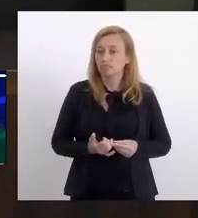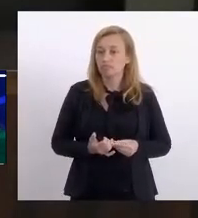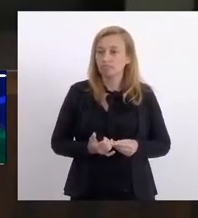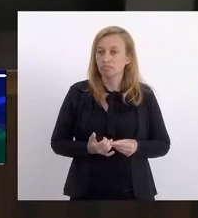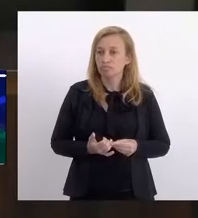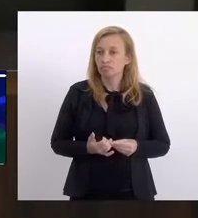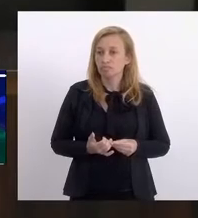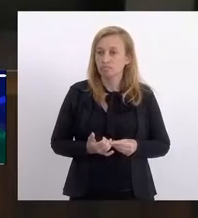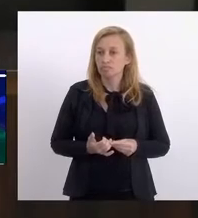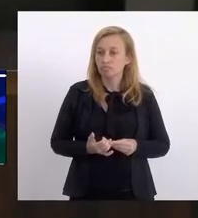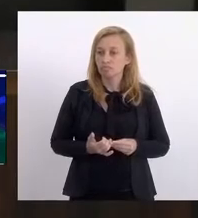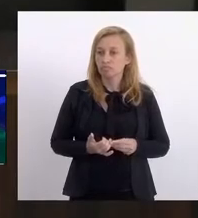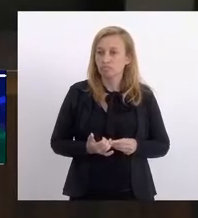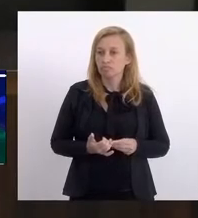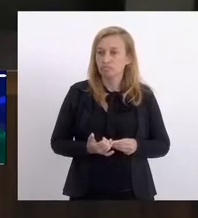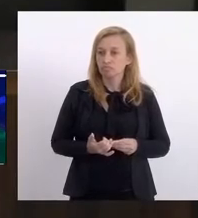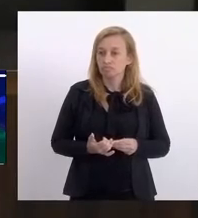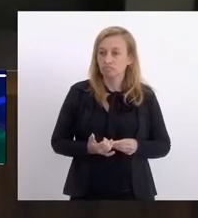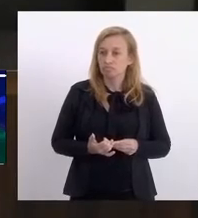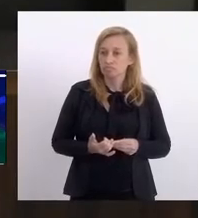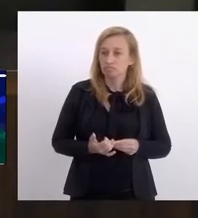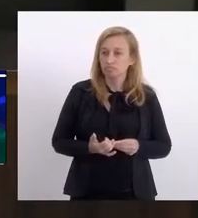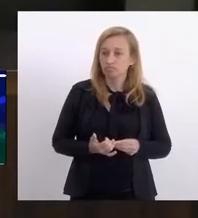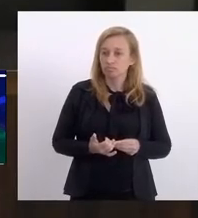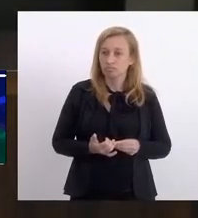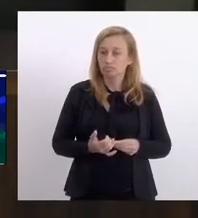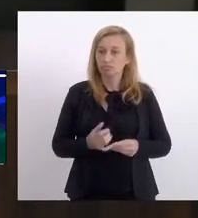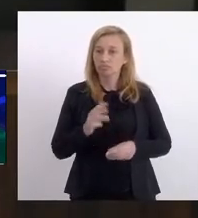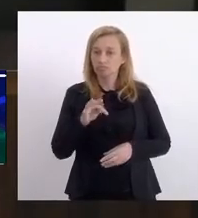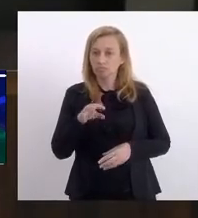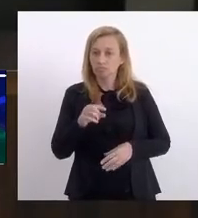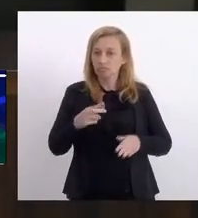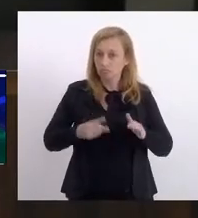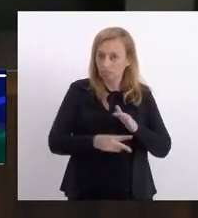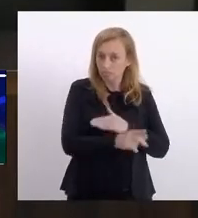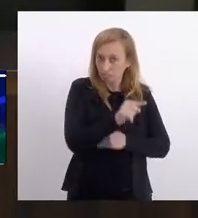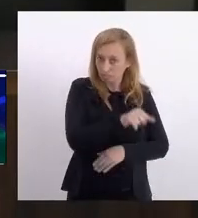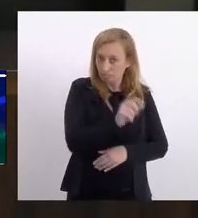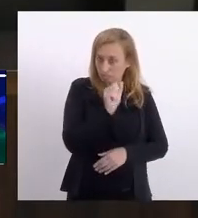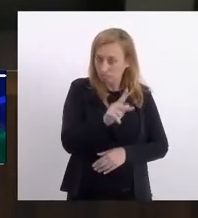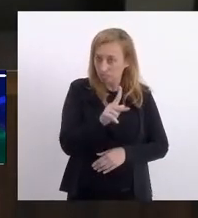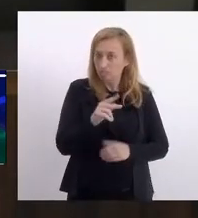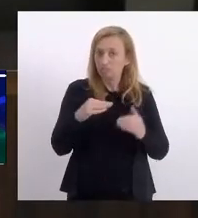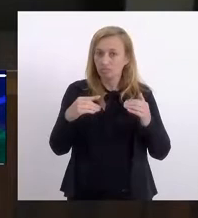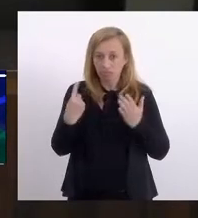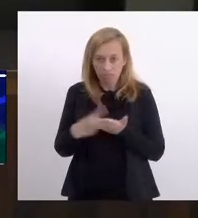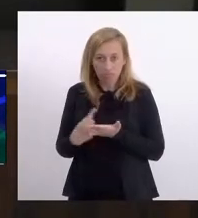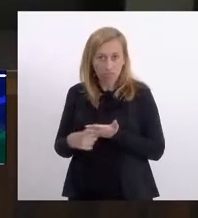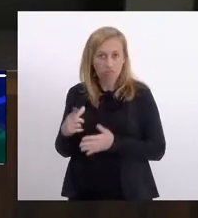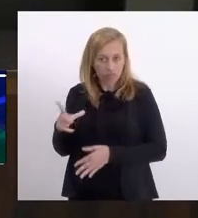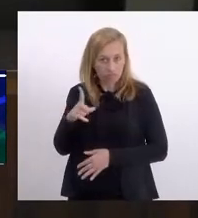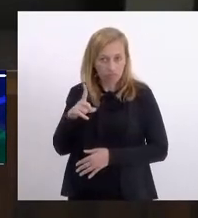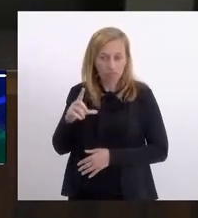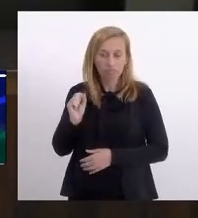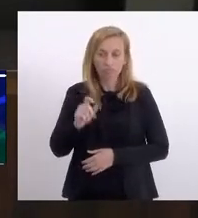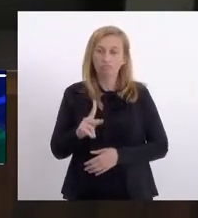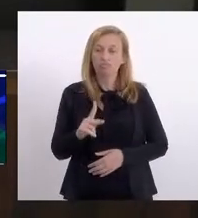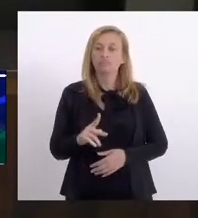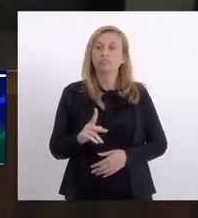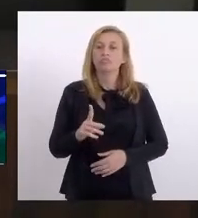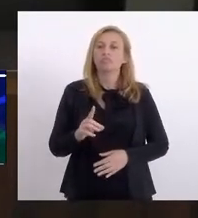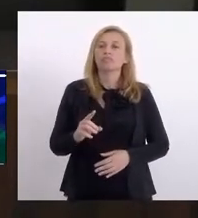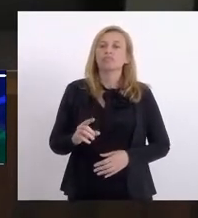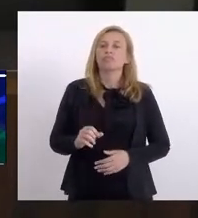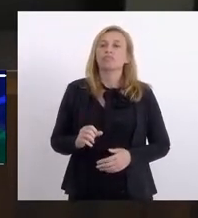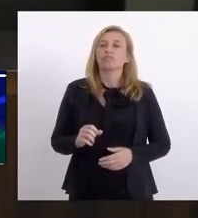Se for vetado o artigo 6º, nós vamos manter o artigo aqui, tá bom, Luiz? Tem acordo, presidente. Ok. Pela Comissão de Legislação